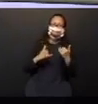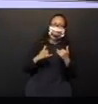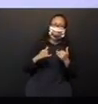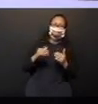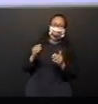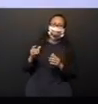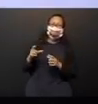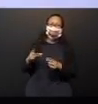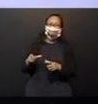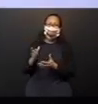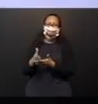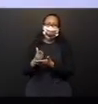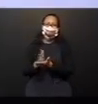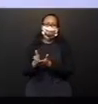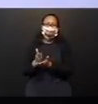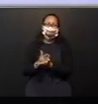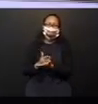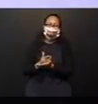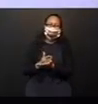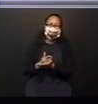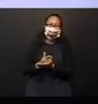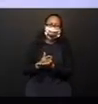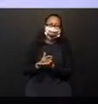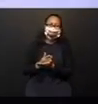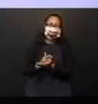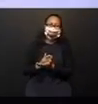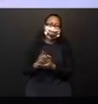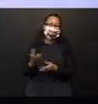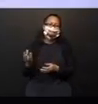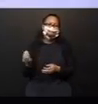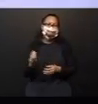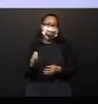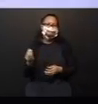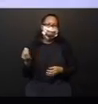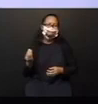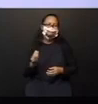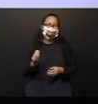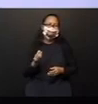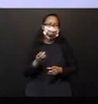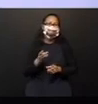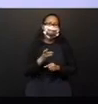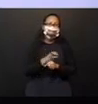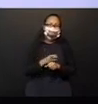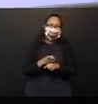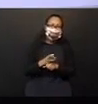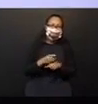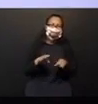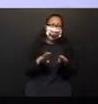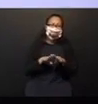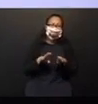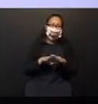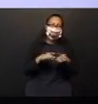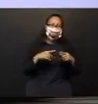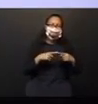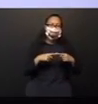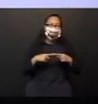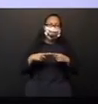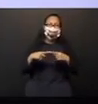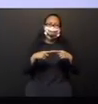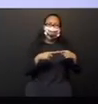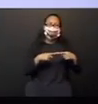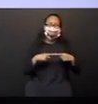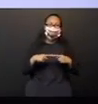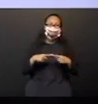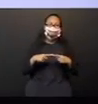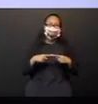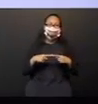gostosos. Bolinhos está no plural e o adjetivo também concorda com ele. O adjetivo também vai para o